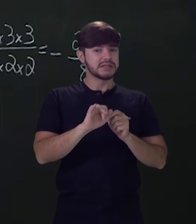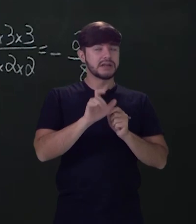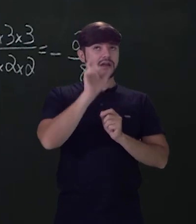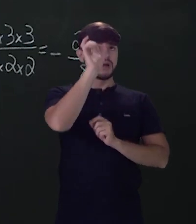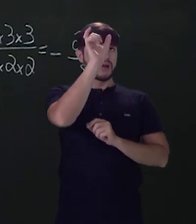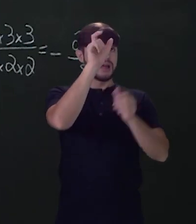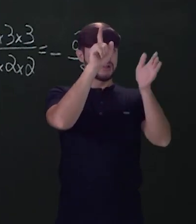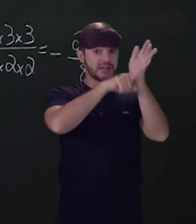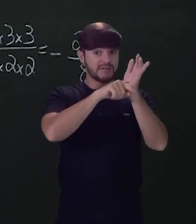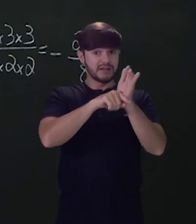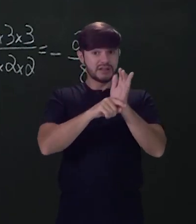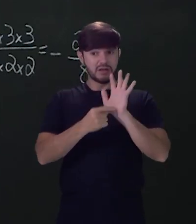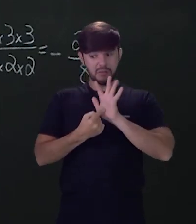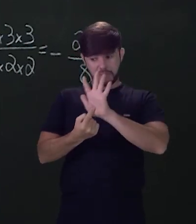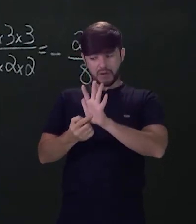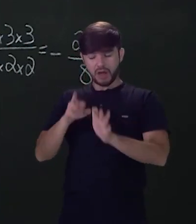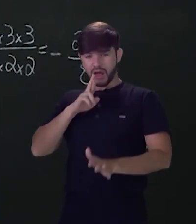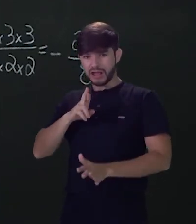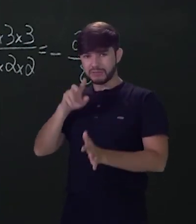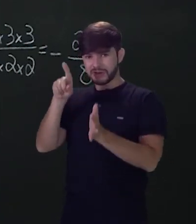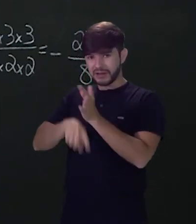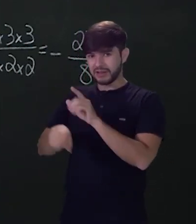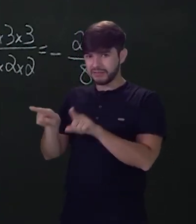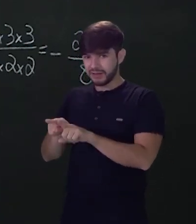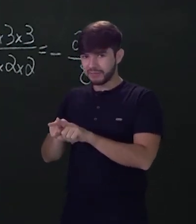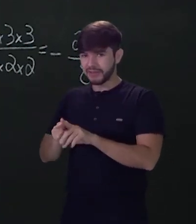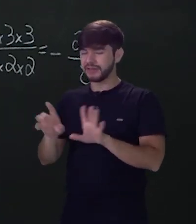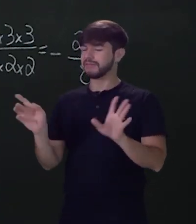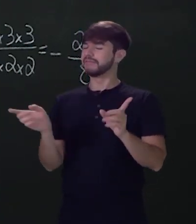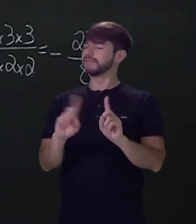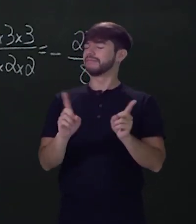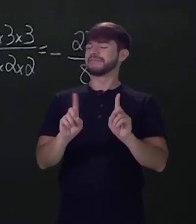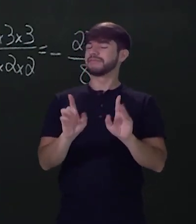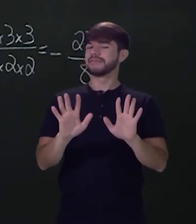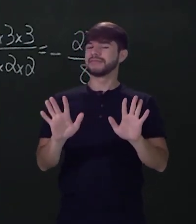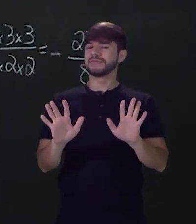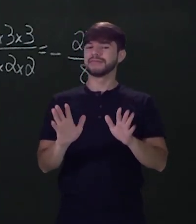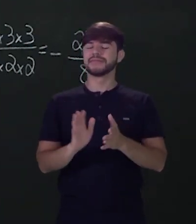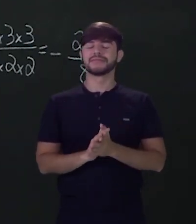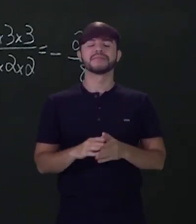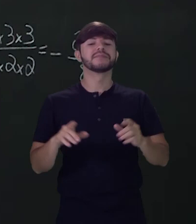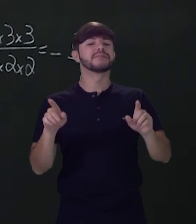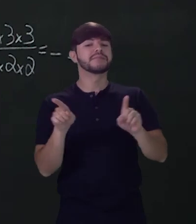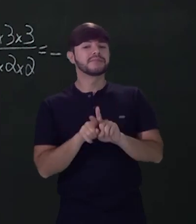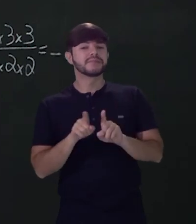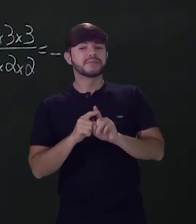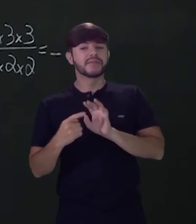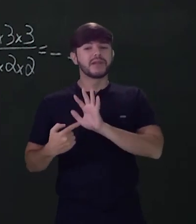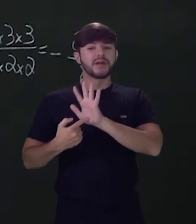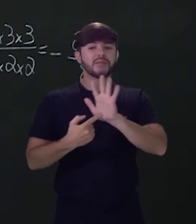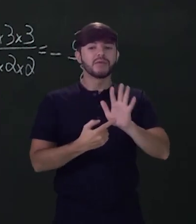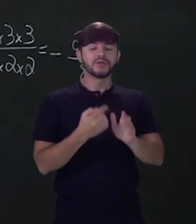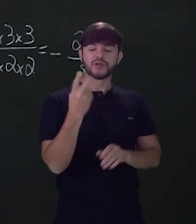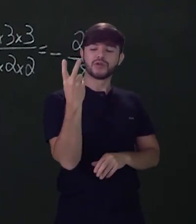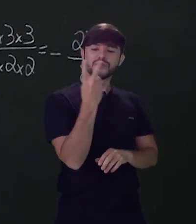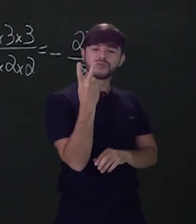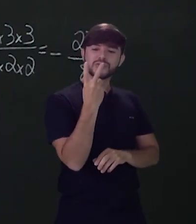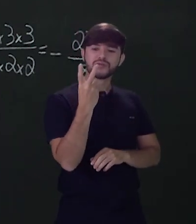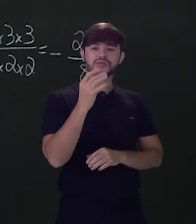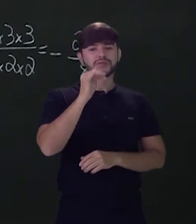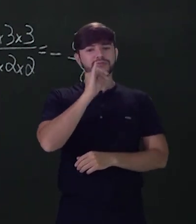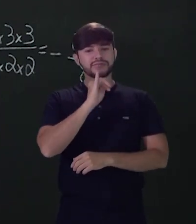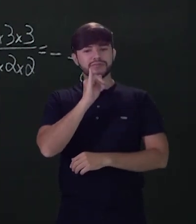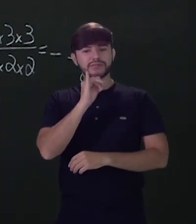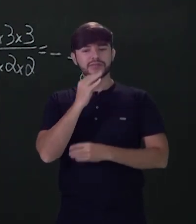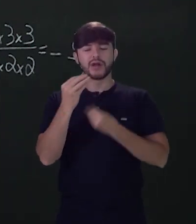me garante resultado de potência negativo também, tá? Geralmente não é. E além disso, trabalhei com você aqui 2 exemplos